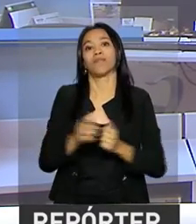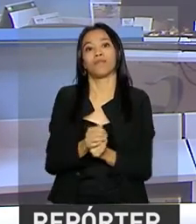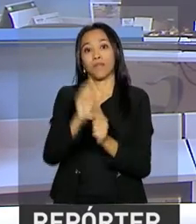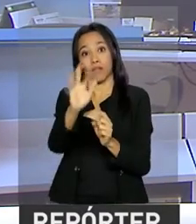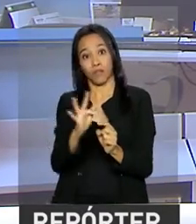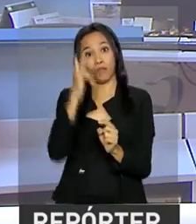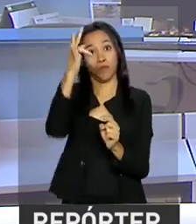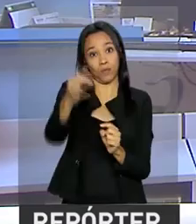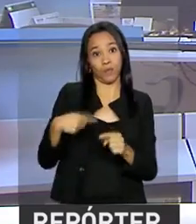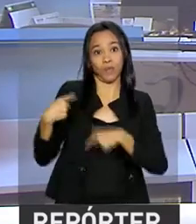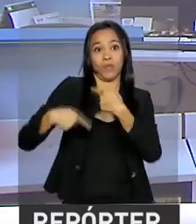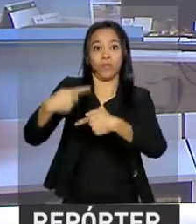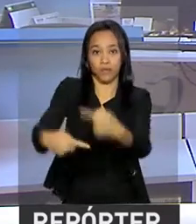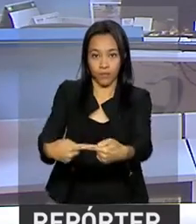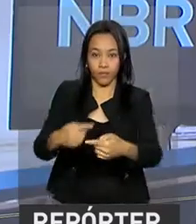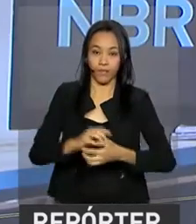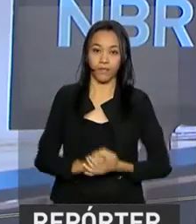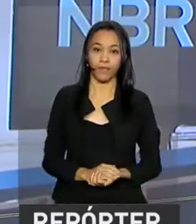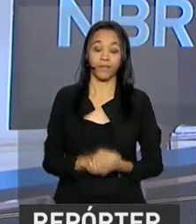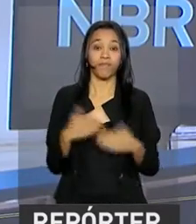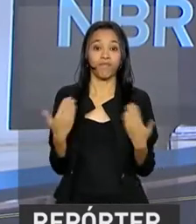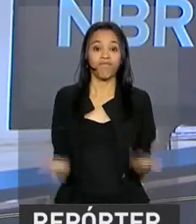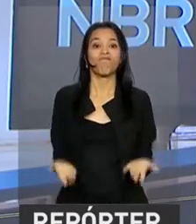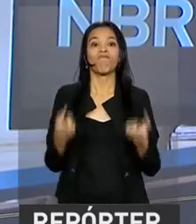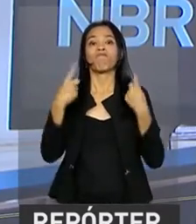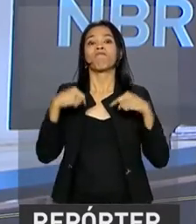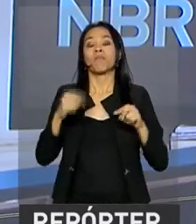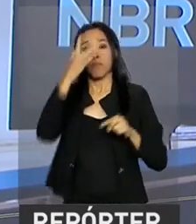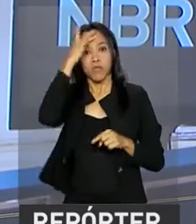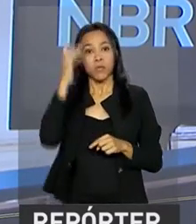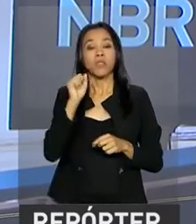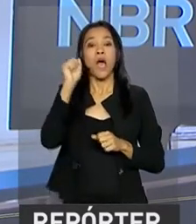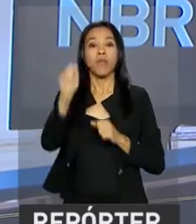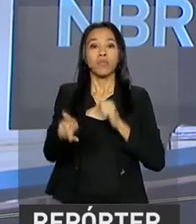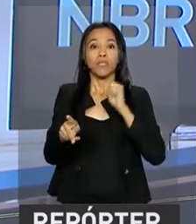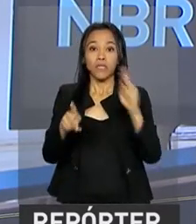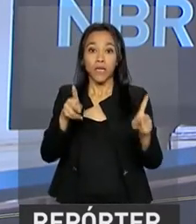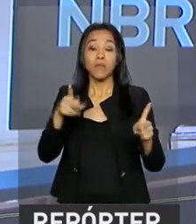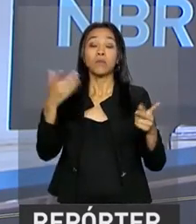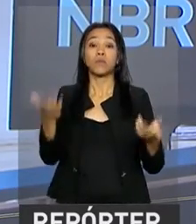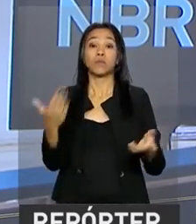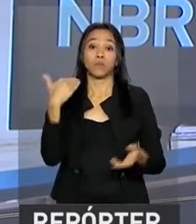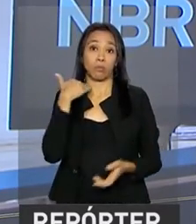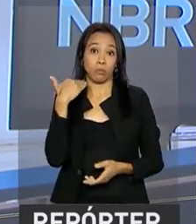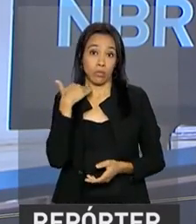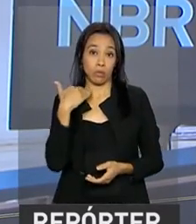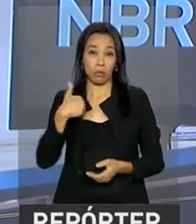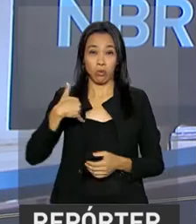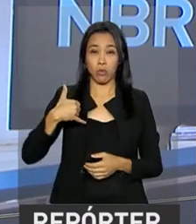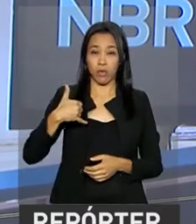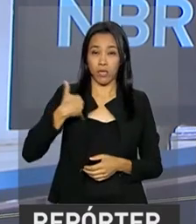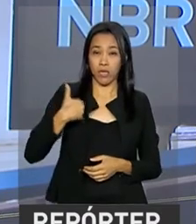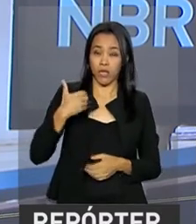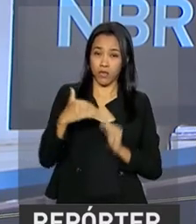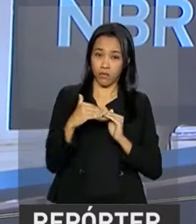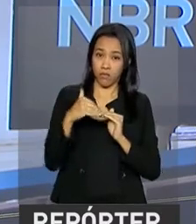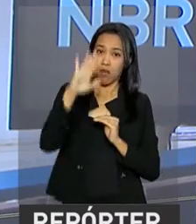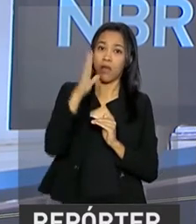aposentadorias para as gerações futuras. E aposentados do sistema bancário com mais de 60 anos vão